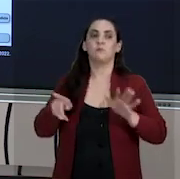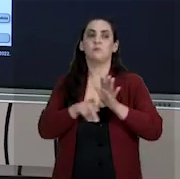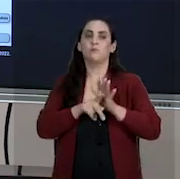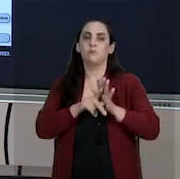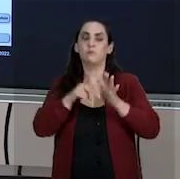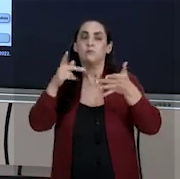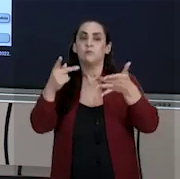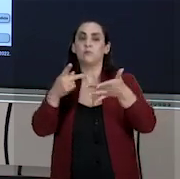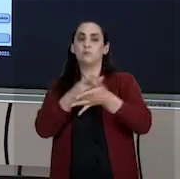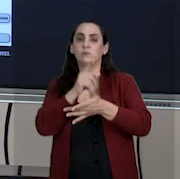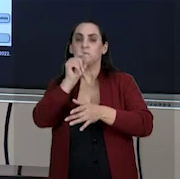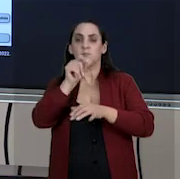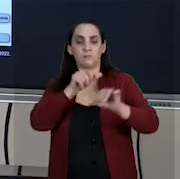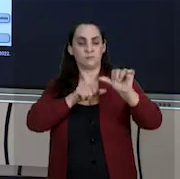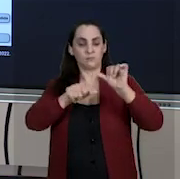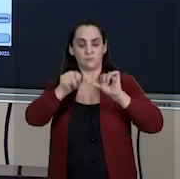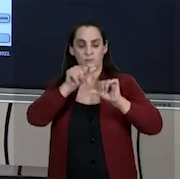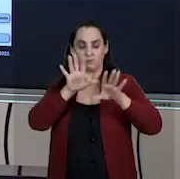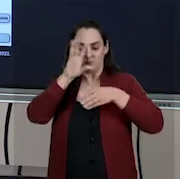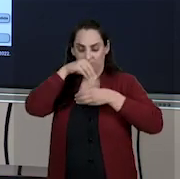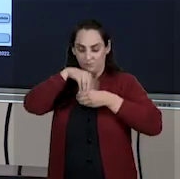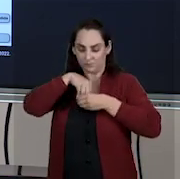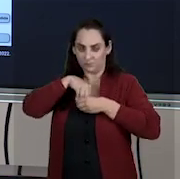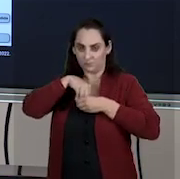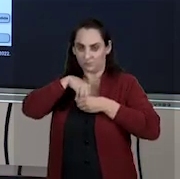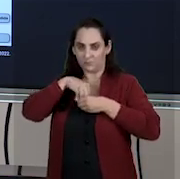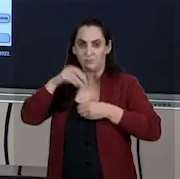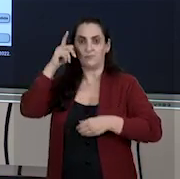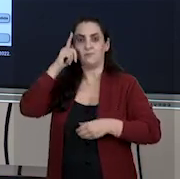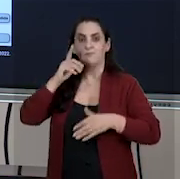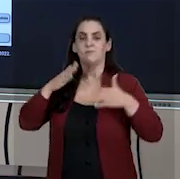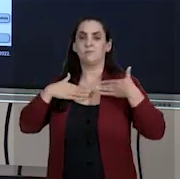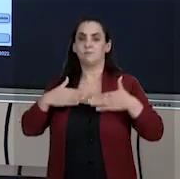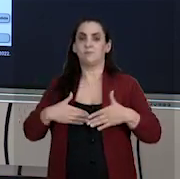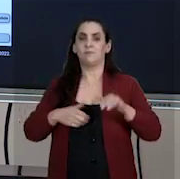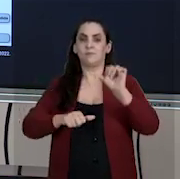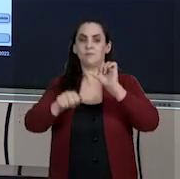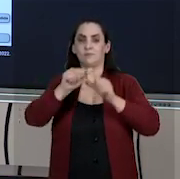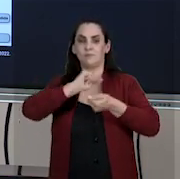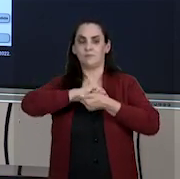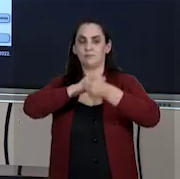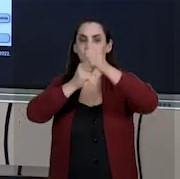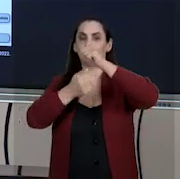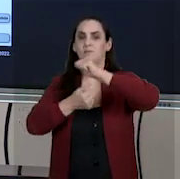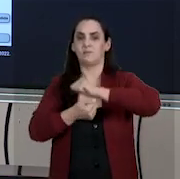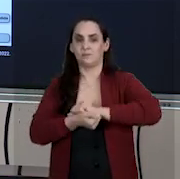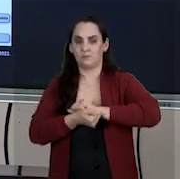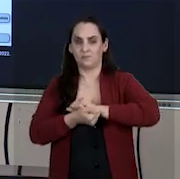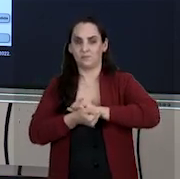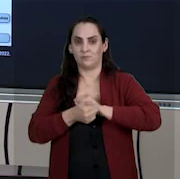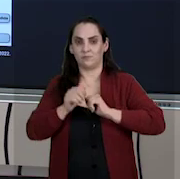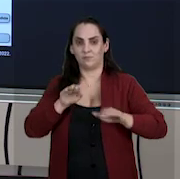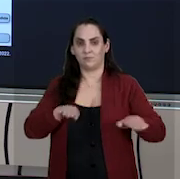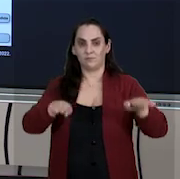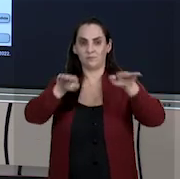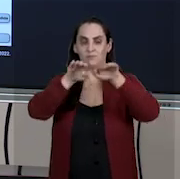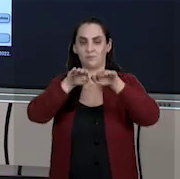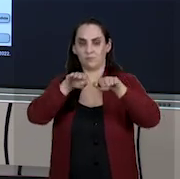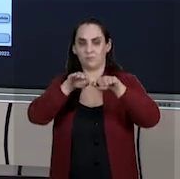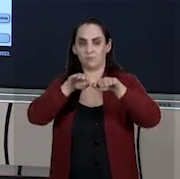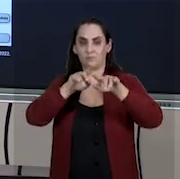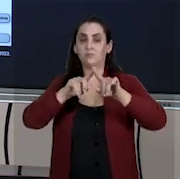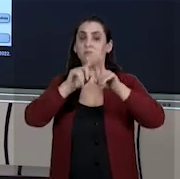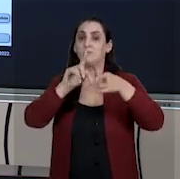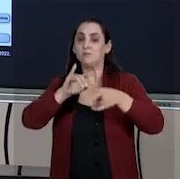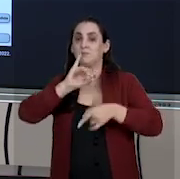mudança interna, o corpo consegue alterar e fazer com que a homeostase consiga se manter.